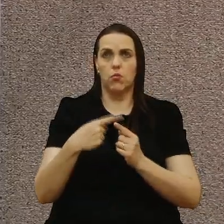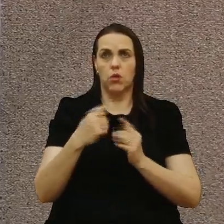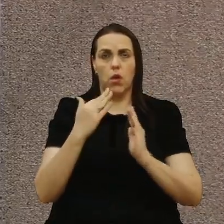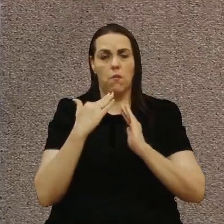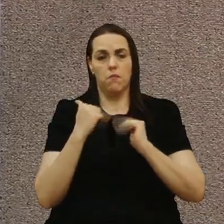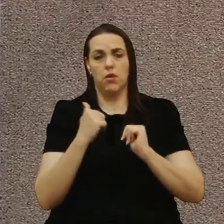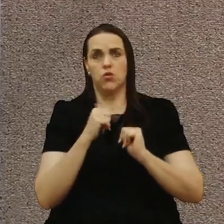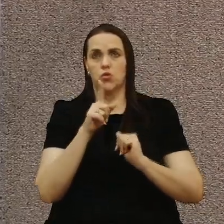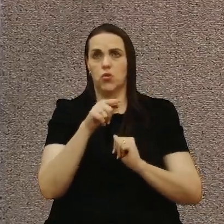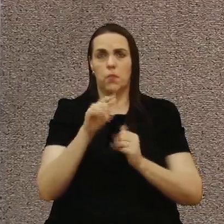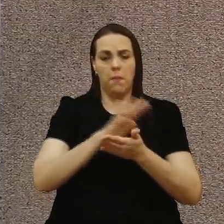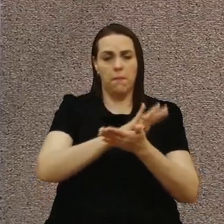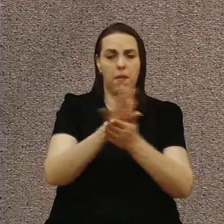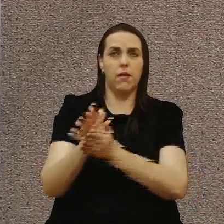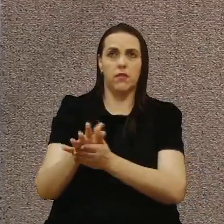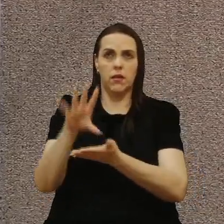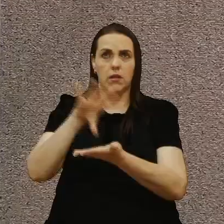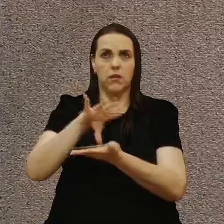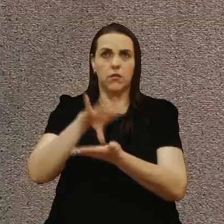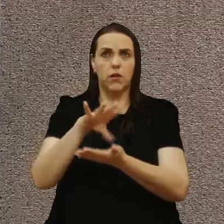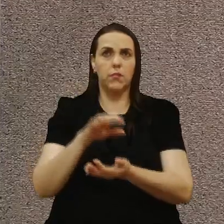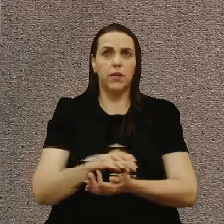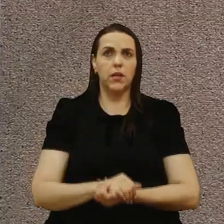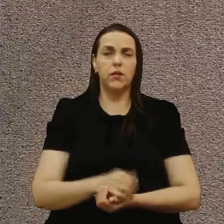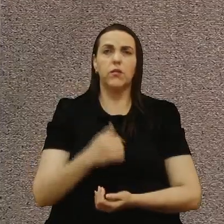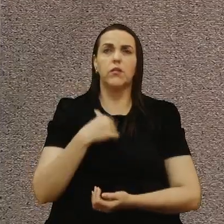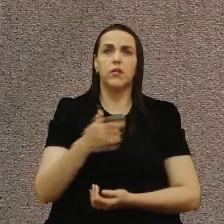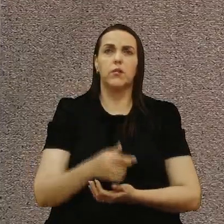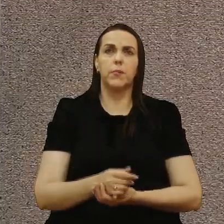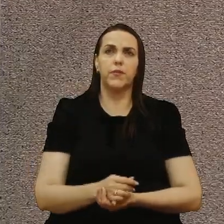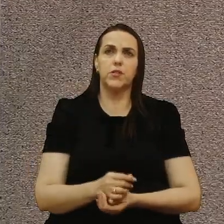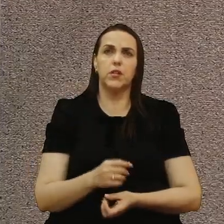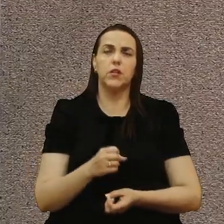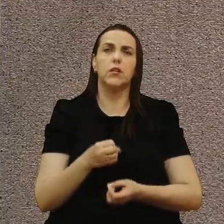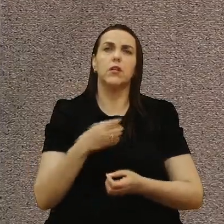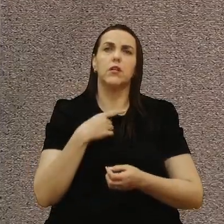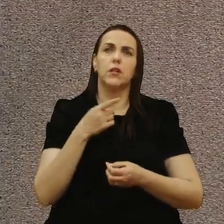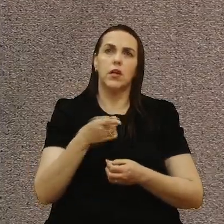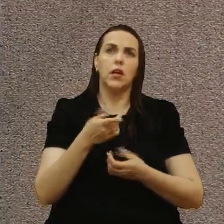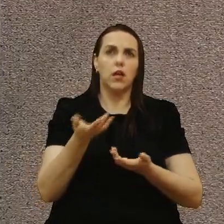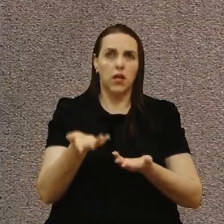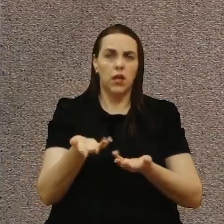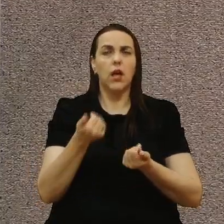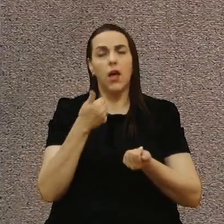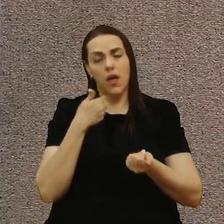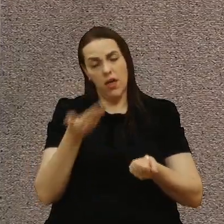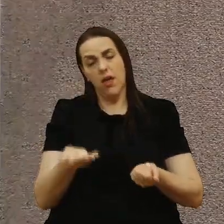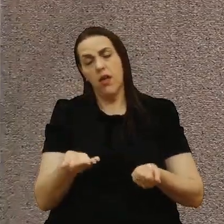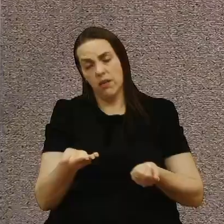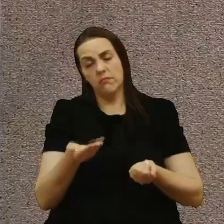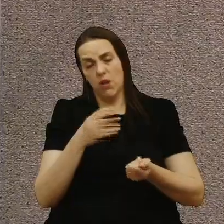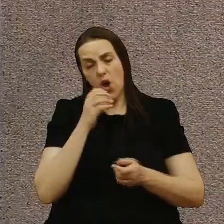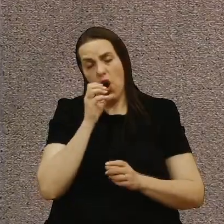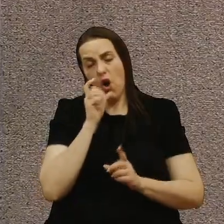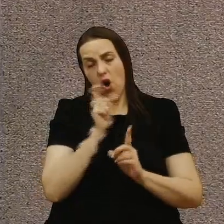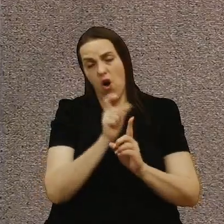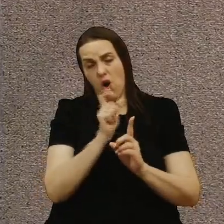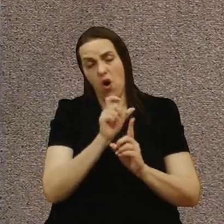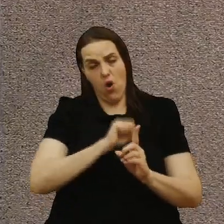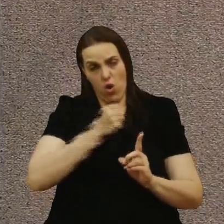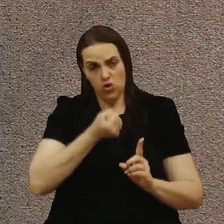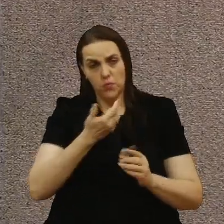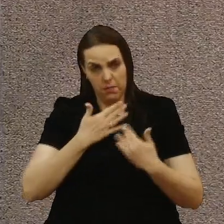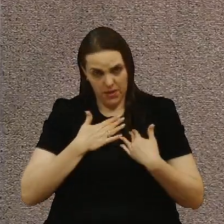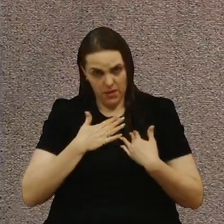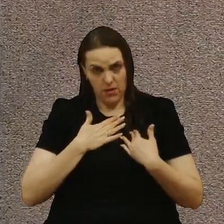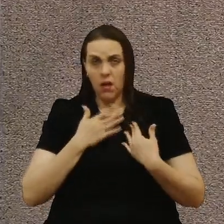em praça pública. Então, acho que isso é, de fato, um crime, é uma tentativa, uma incitação de ódio, e ela vai responder agora na justiça pelo que ela falou,